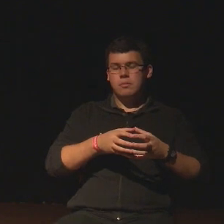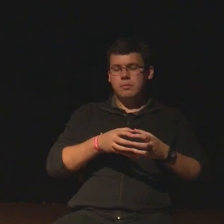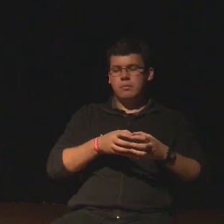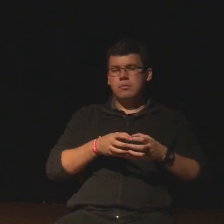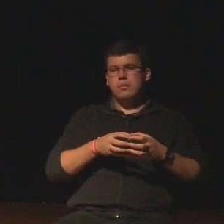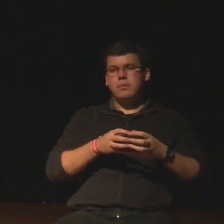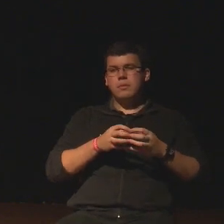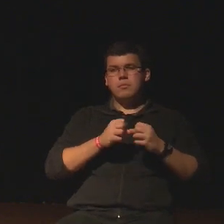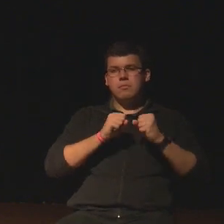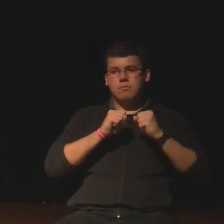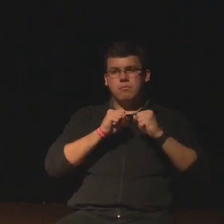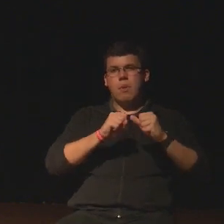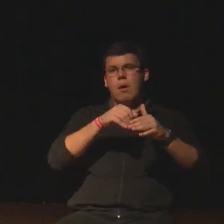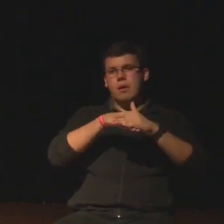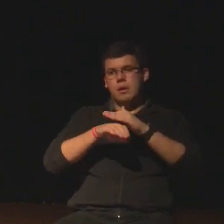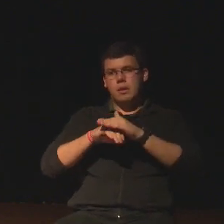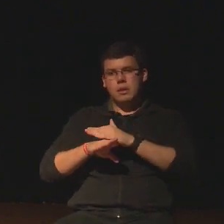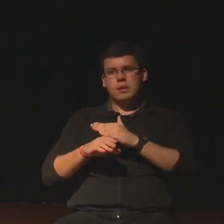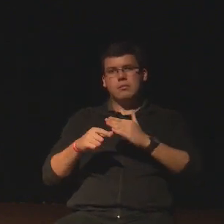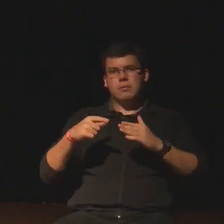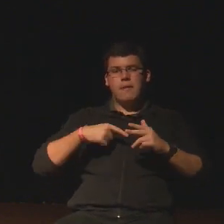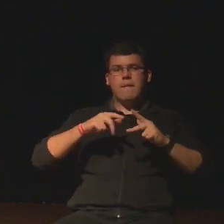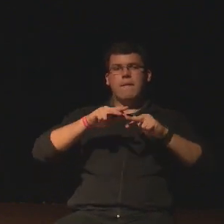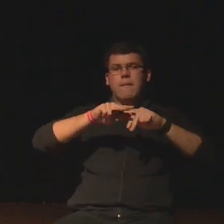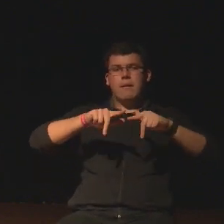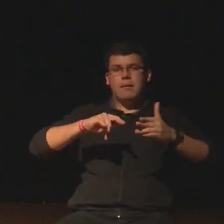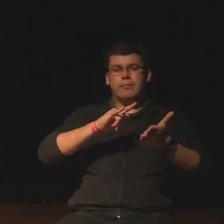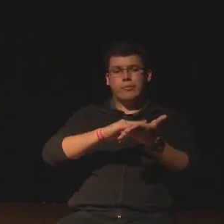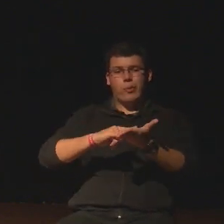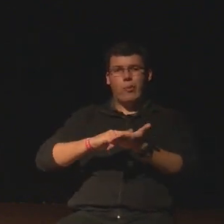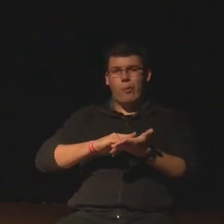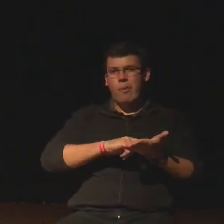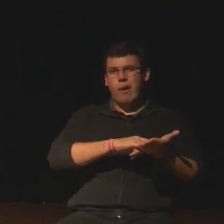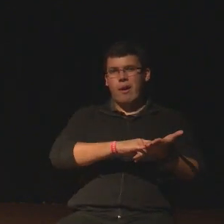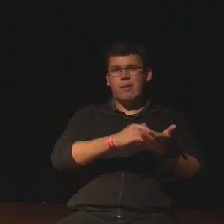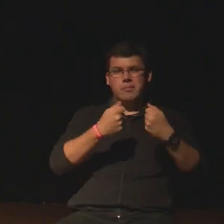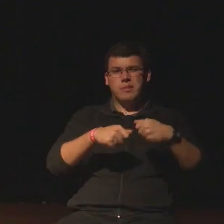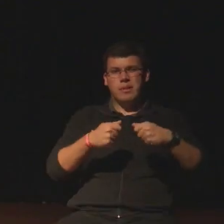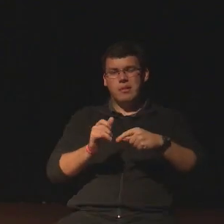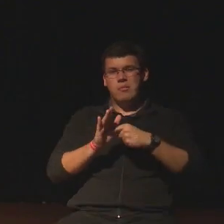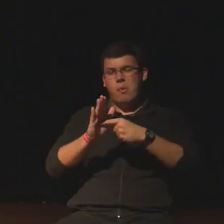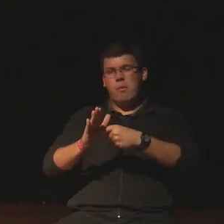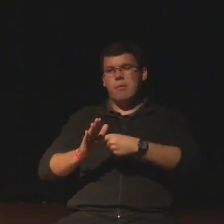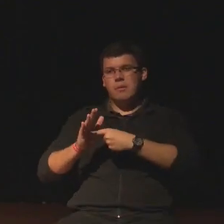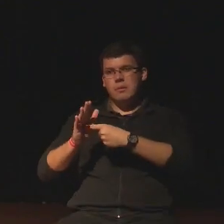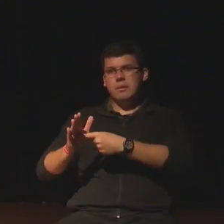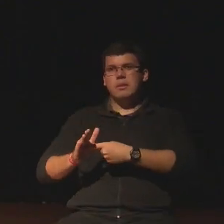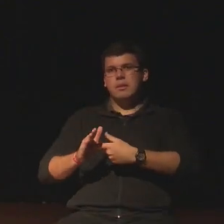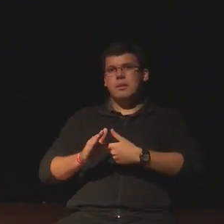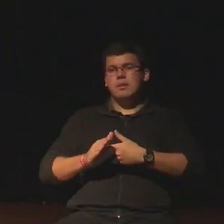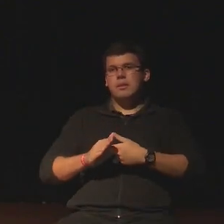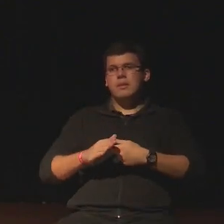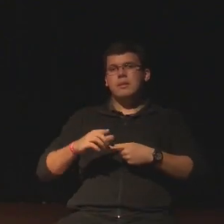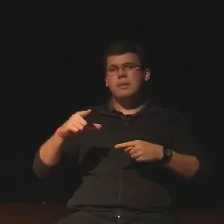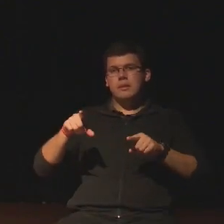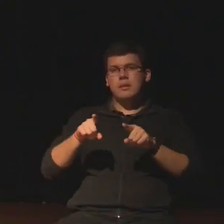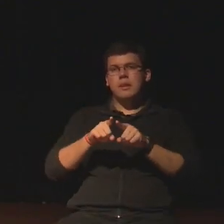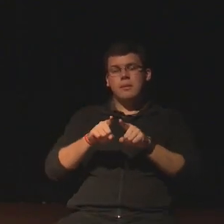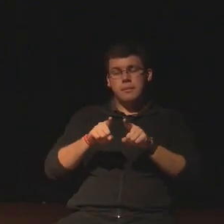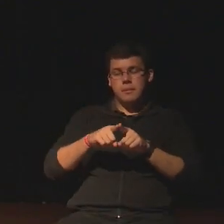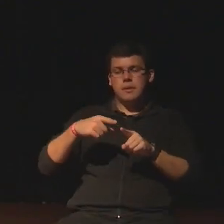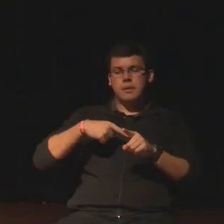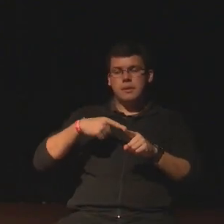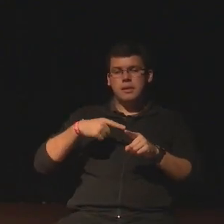e tem uma série de documentações que tem que ser apresentadas. A partir dessas documentações também tem um plano de trabalho que tem